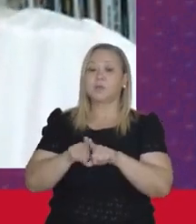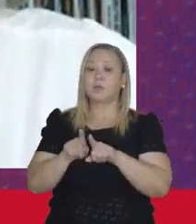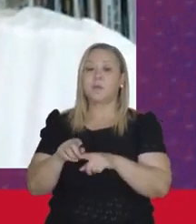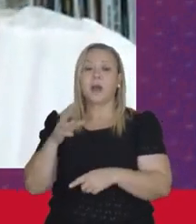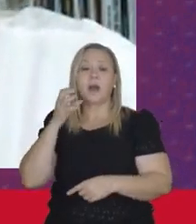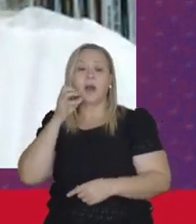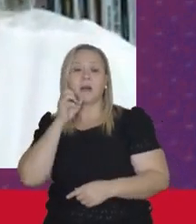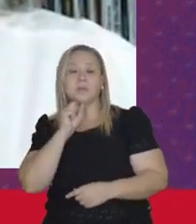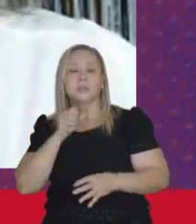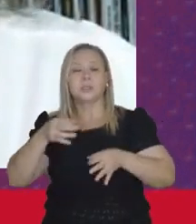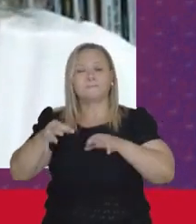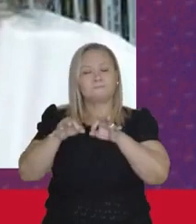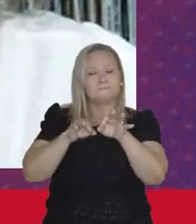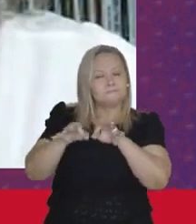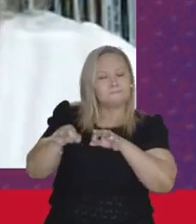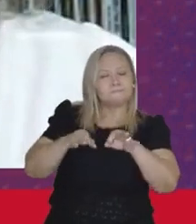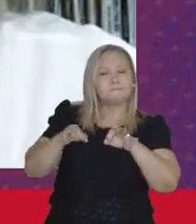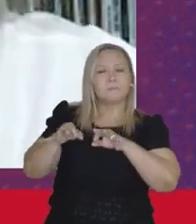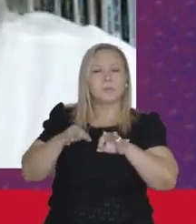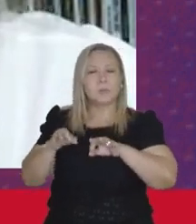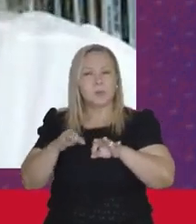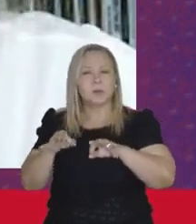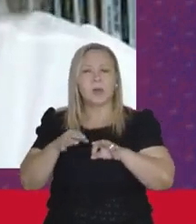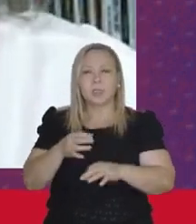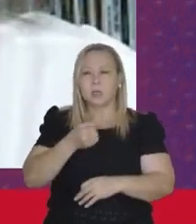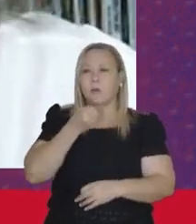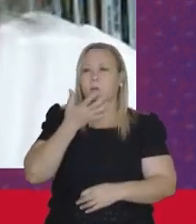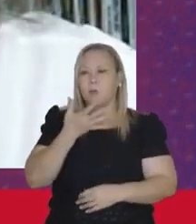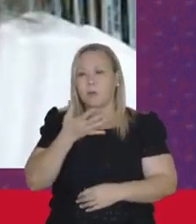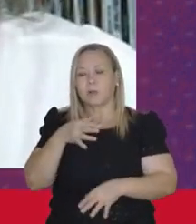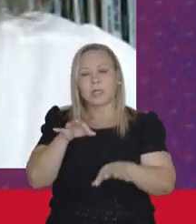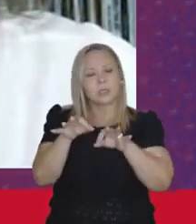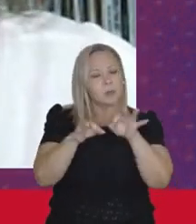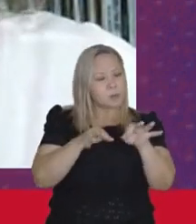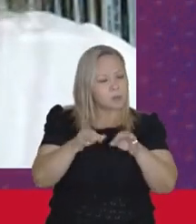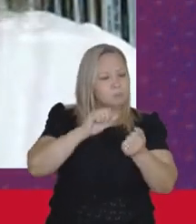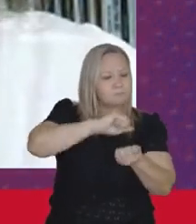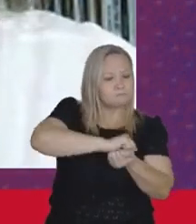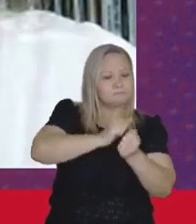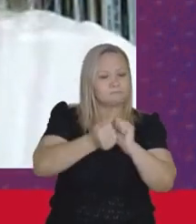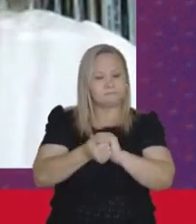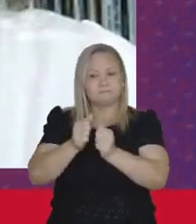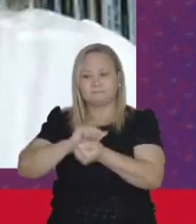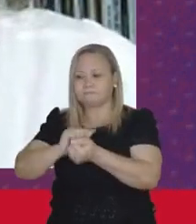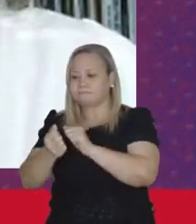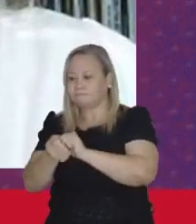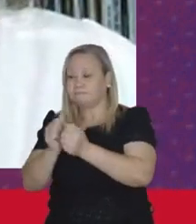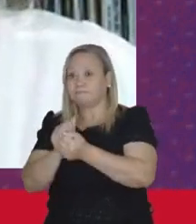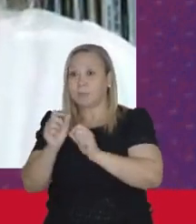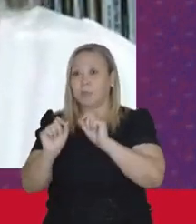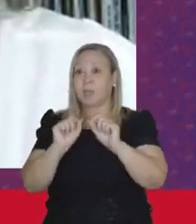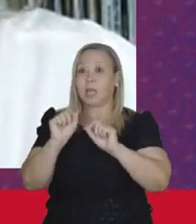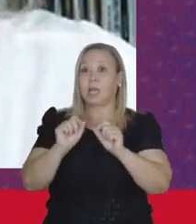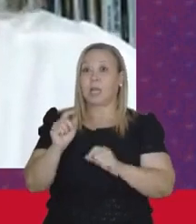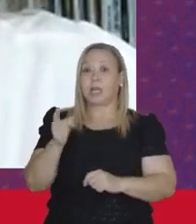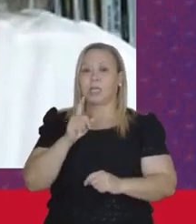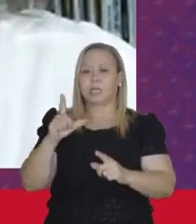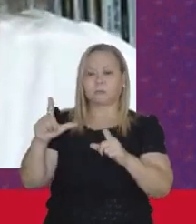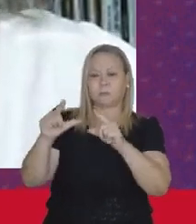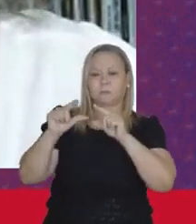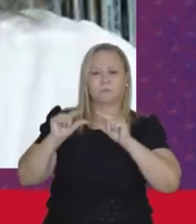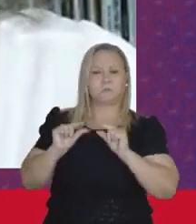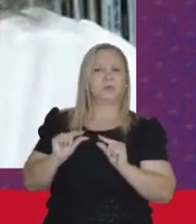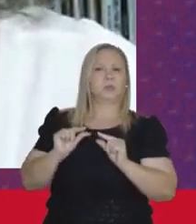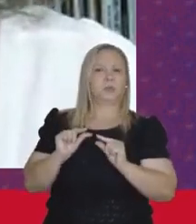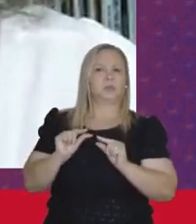adotadas adequações razoáveis, ou seja, aquelas adequações que não reduzem,